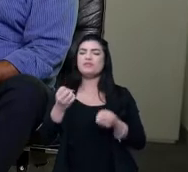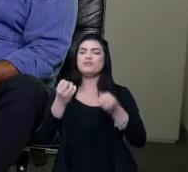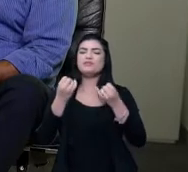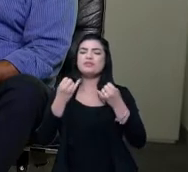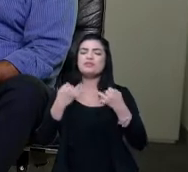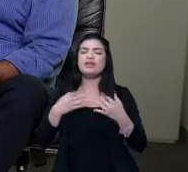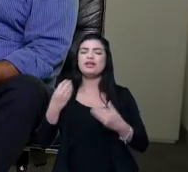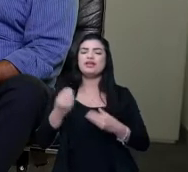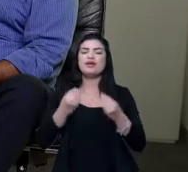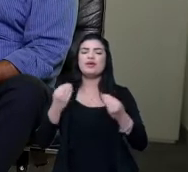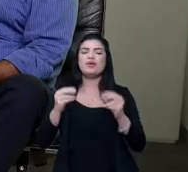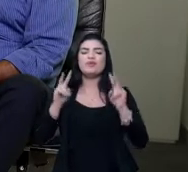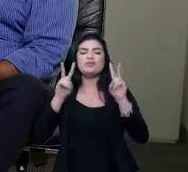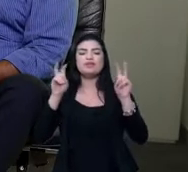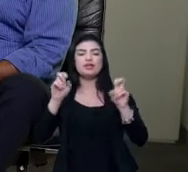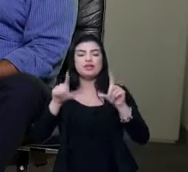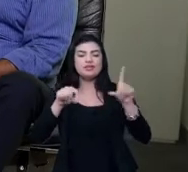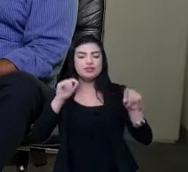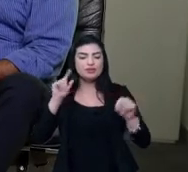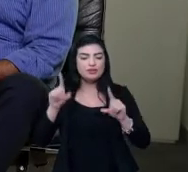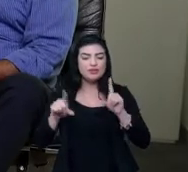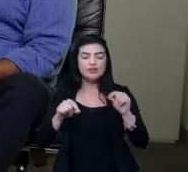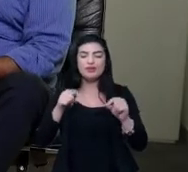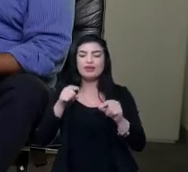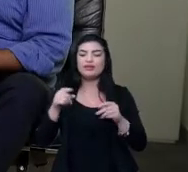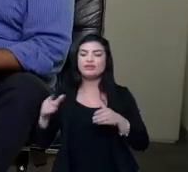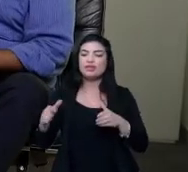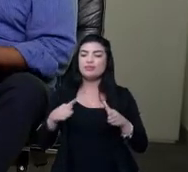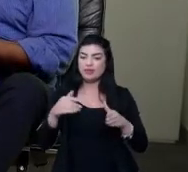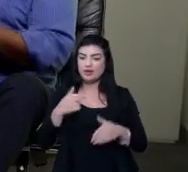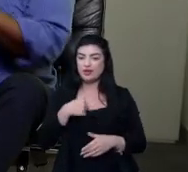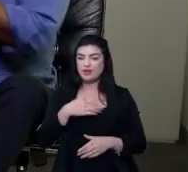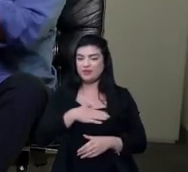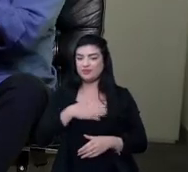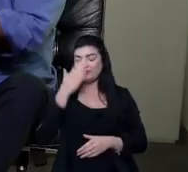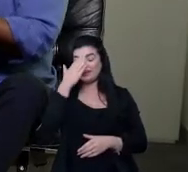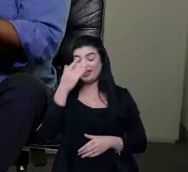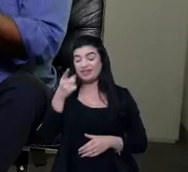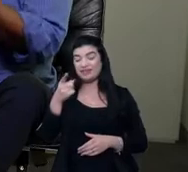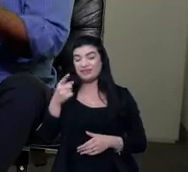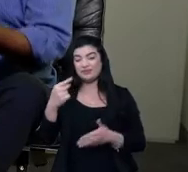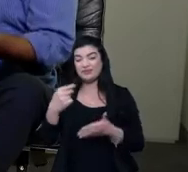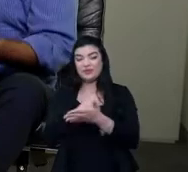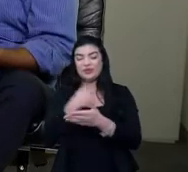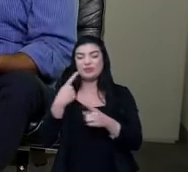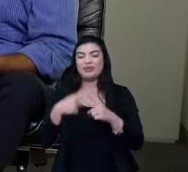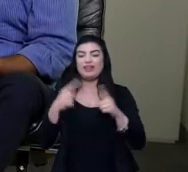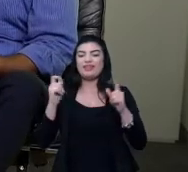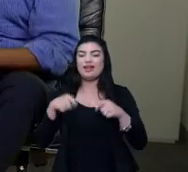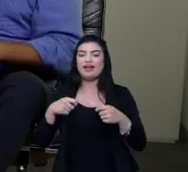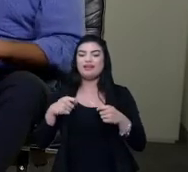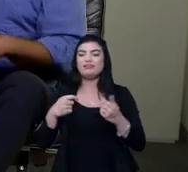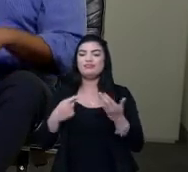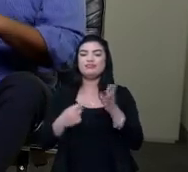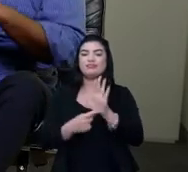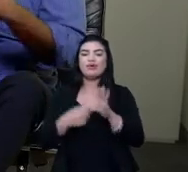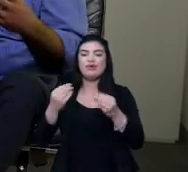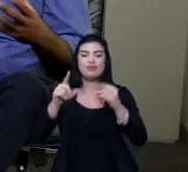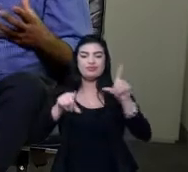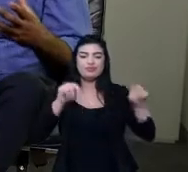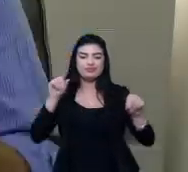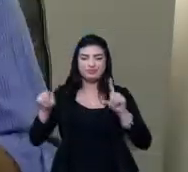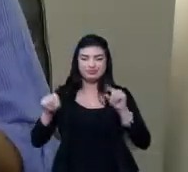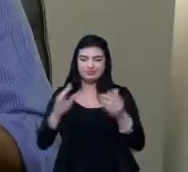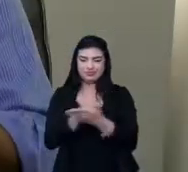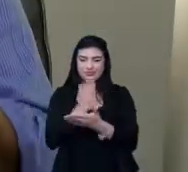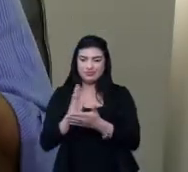escolha e sobre essa especificamente. Agradeço por essa pergunta, porque a gente pode falar um pouco sobre como a gente faz a seleção, né? Todos os quadros